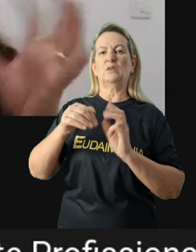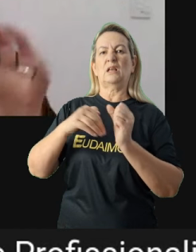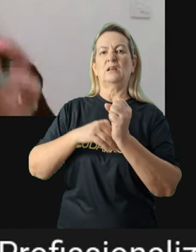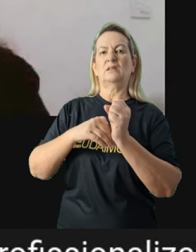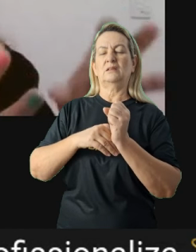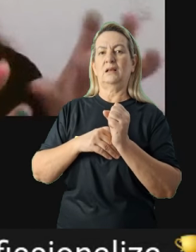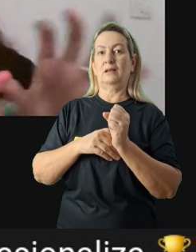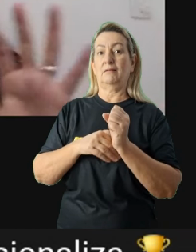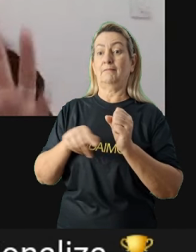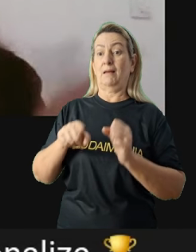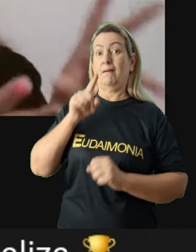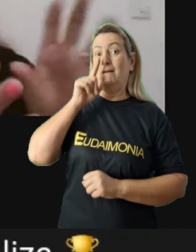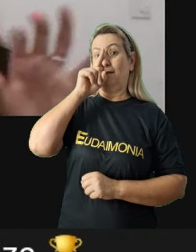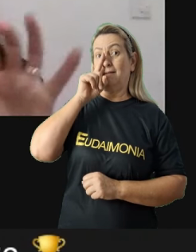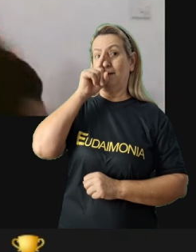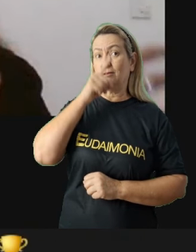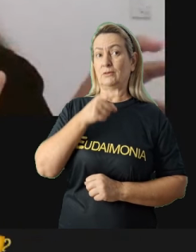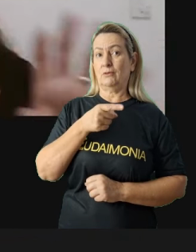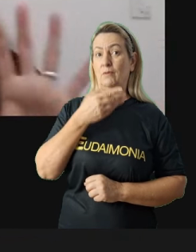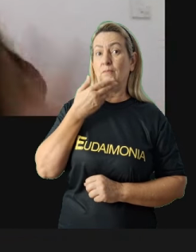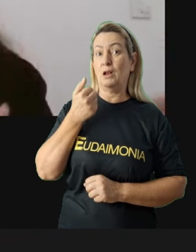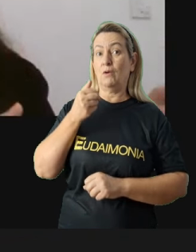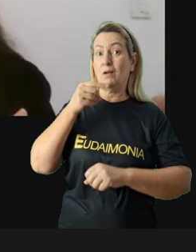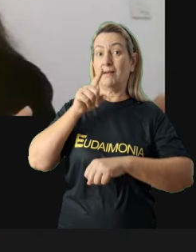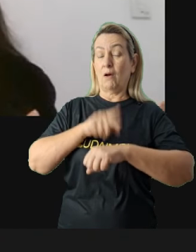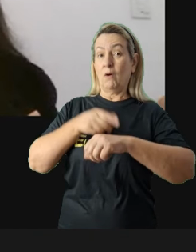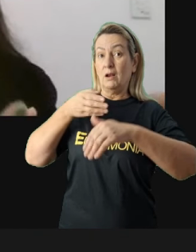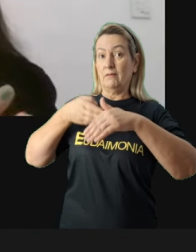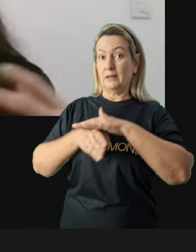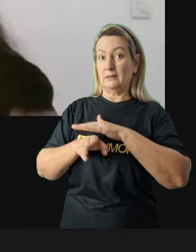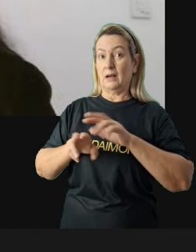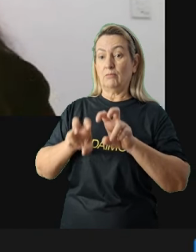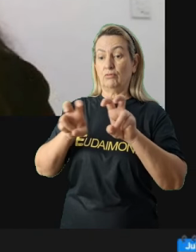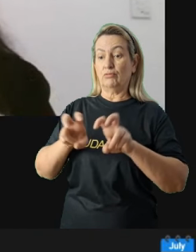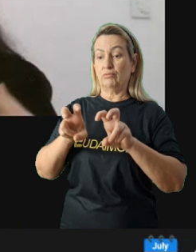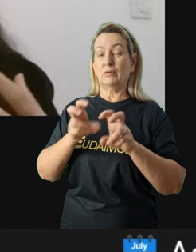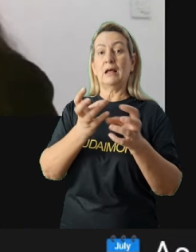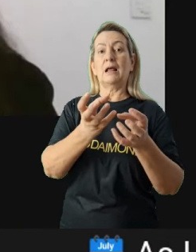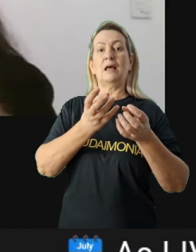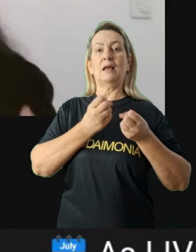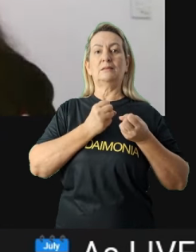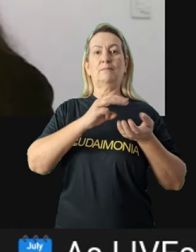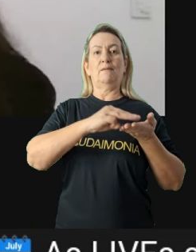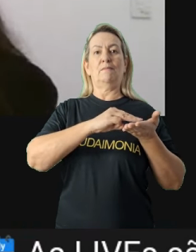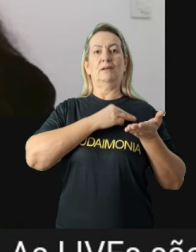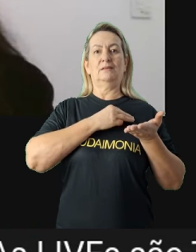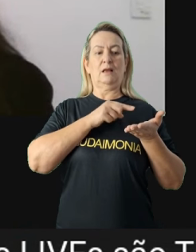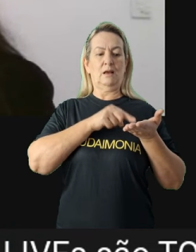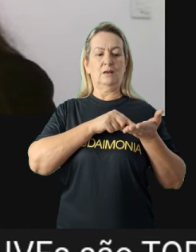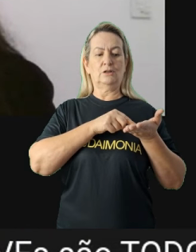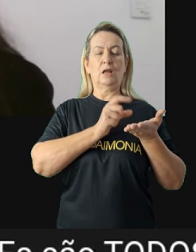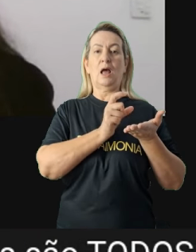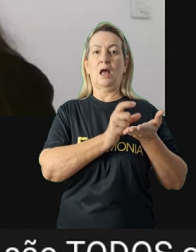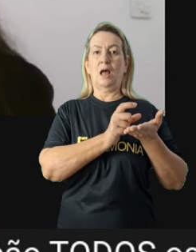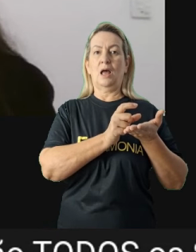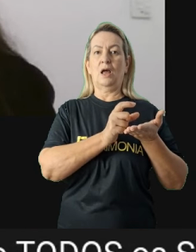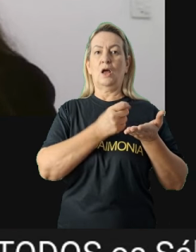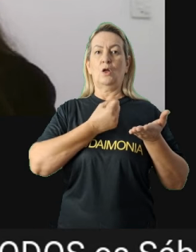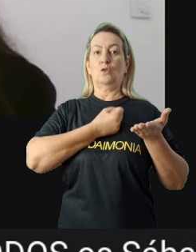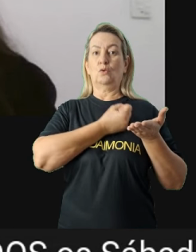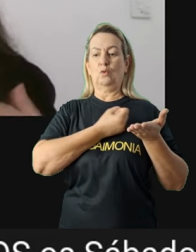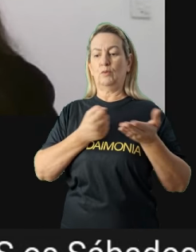monte de risco para aquele sistema que você está usando lá na instituição. Então, são questões aí, né, para a gente aprender também a utilizar de uma forma